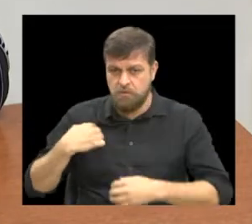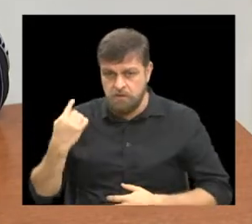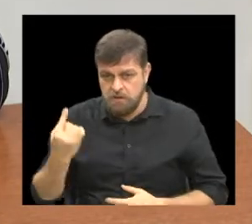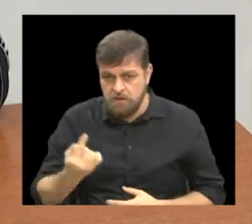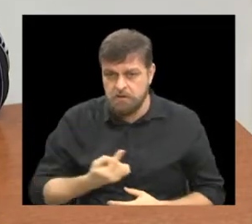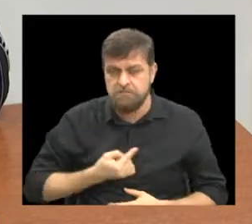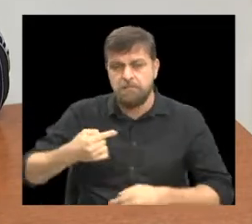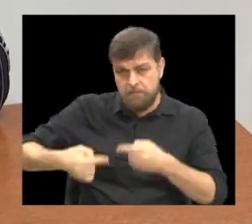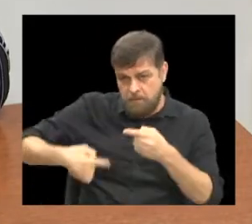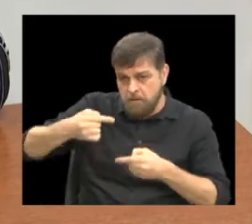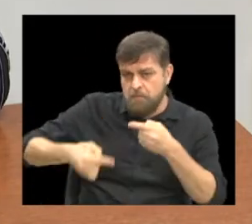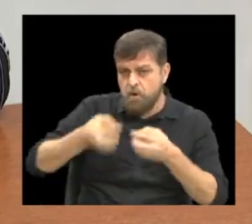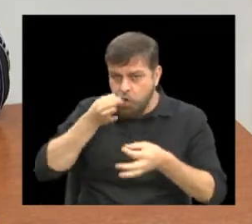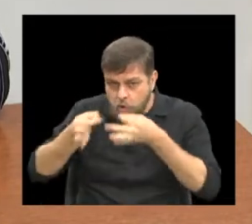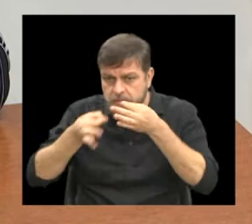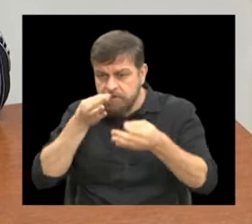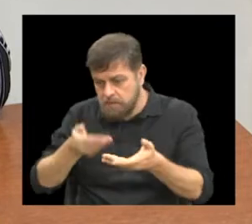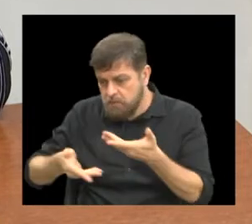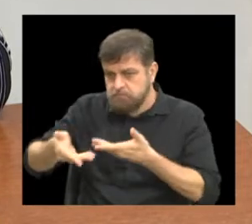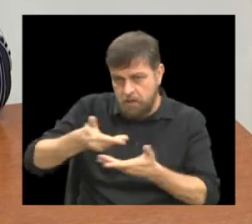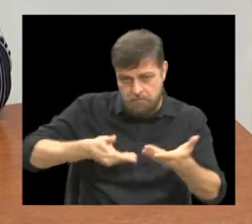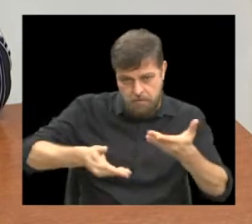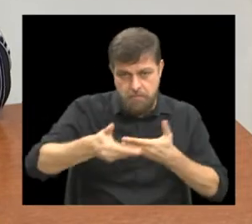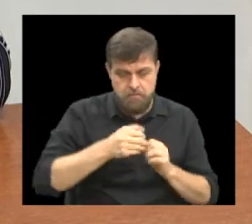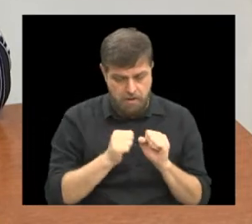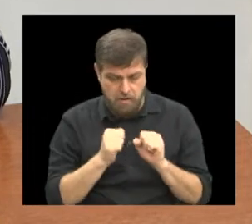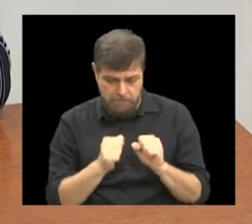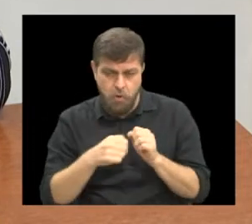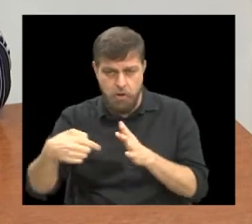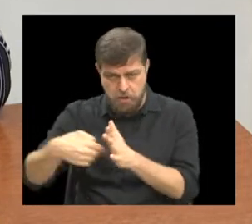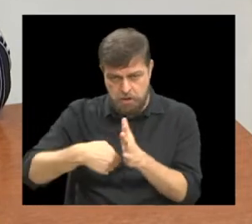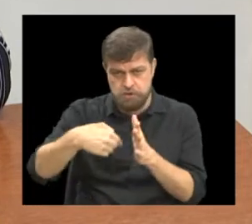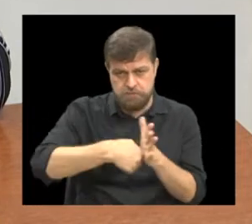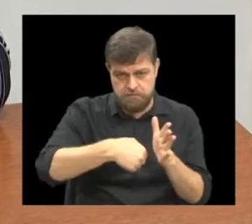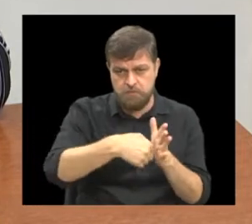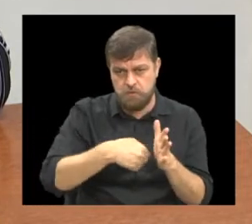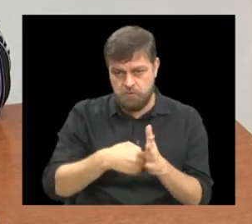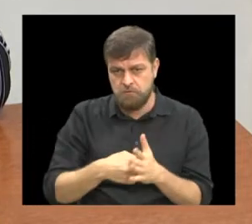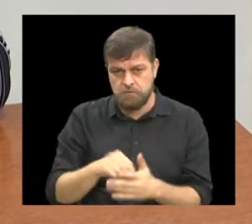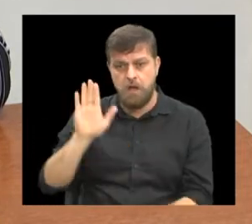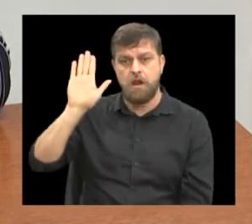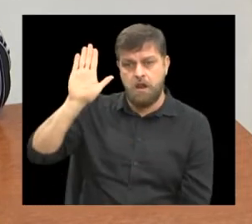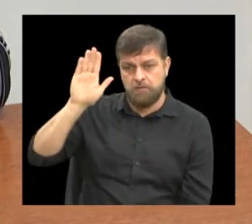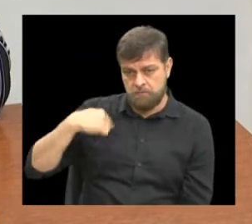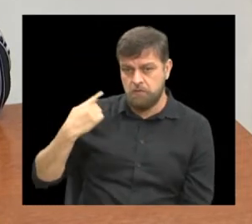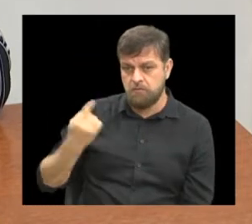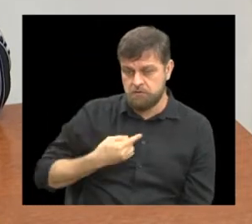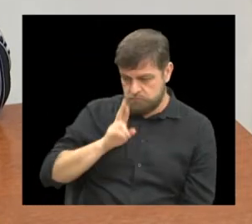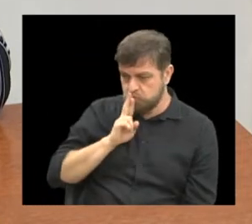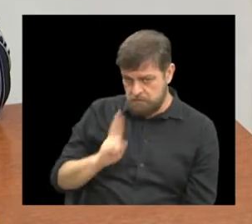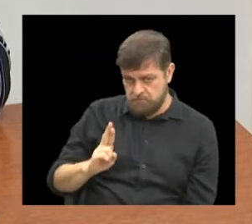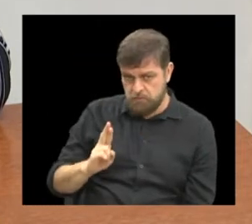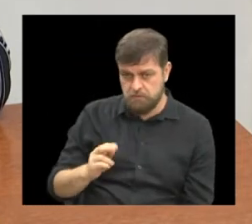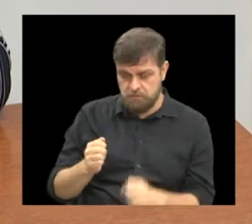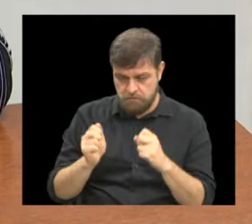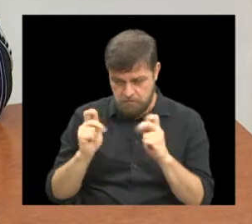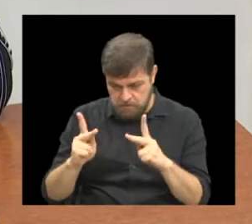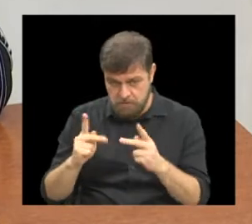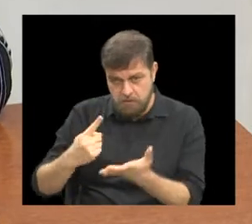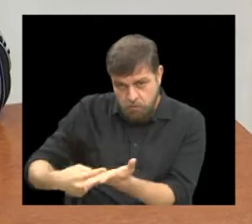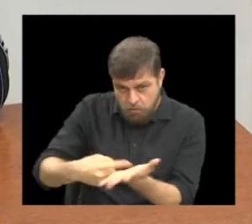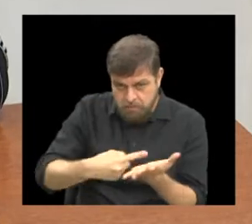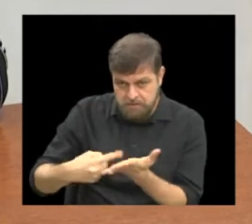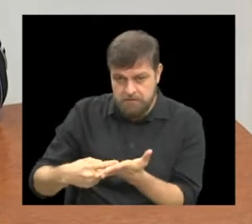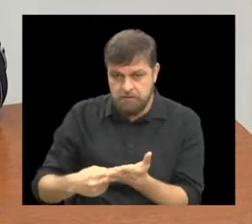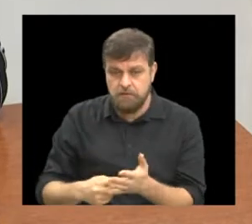vai discutindo. Conforme vocês quiserem fazendo perguntas, é só levantar a mão e a gente vai parando, tá bom? Eu vou